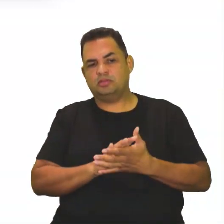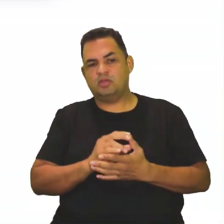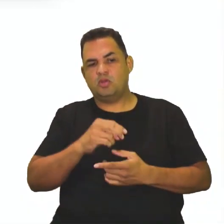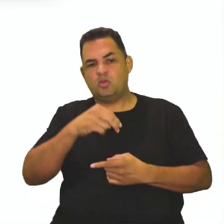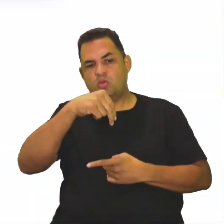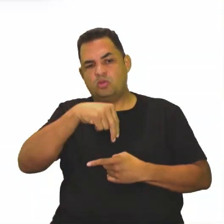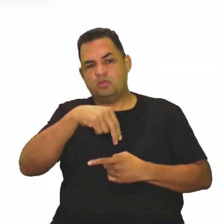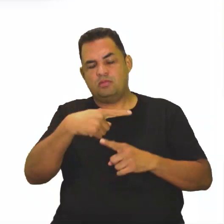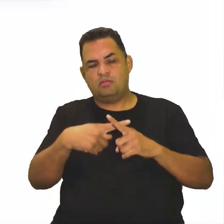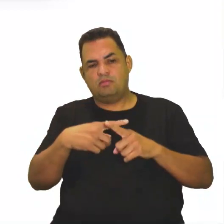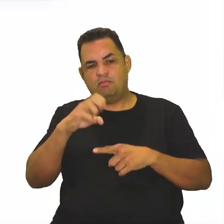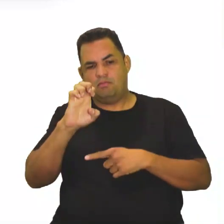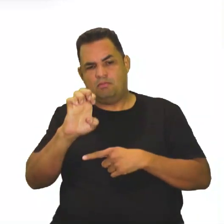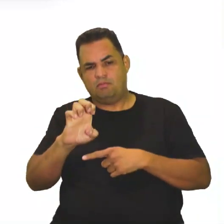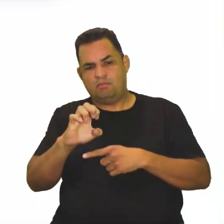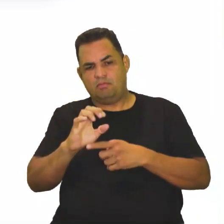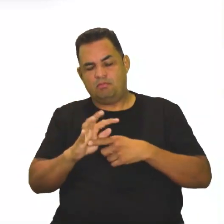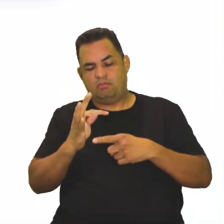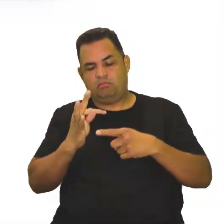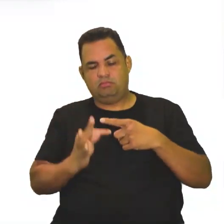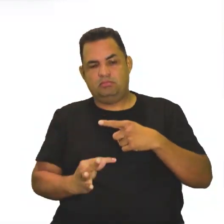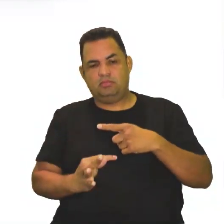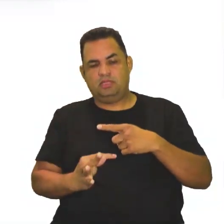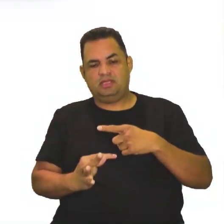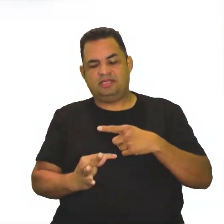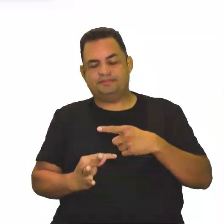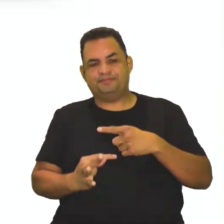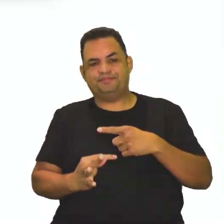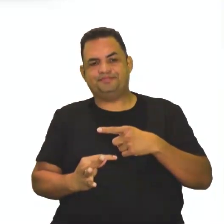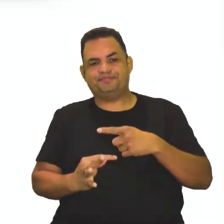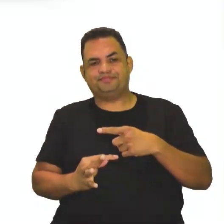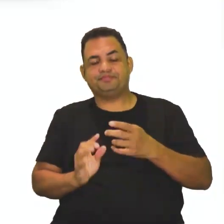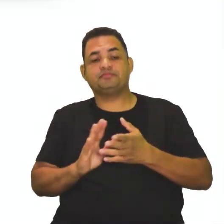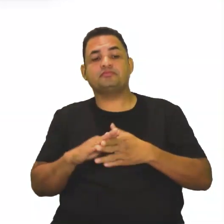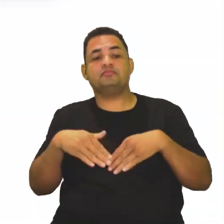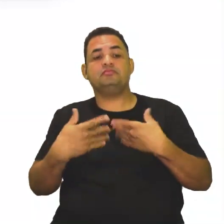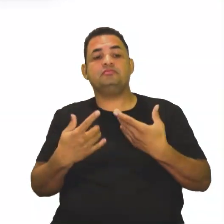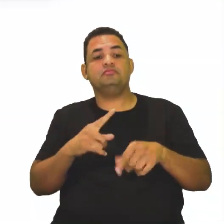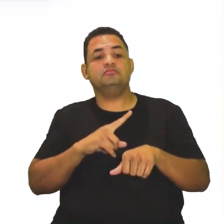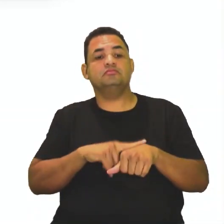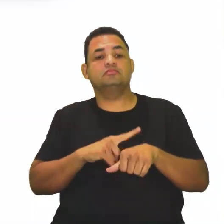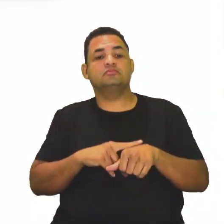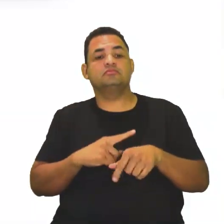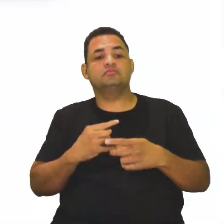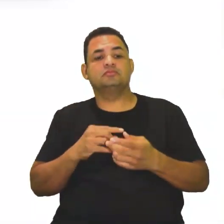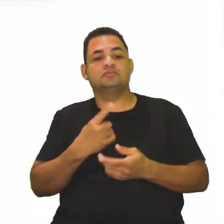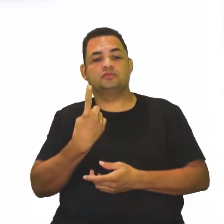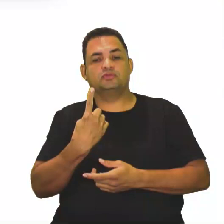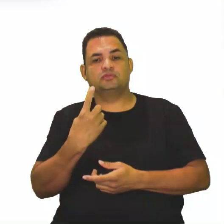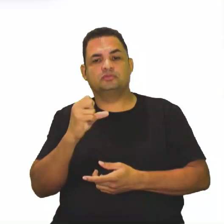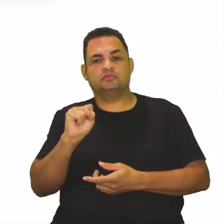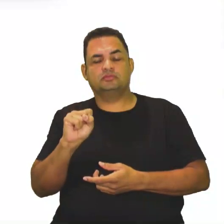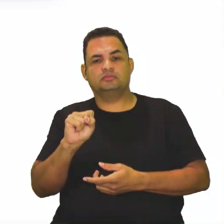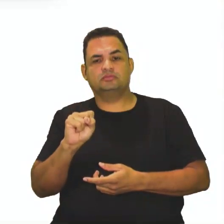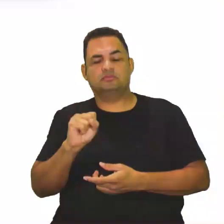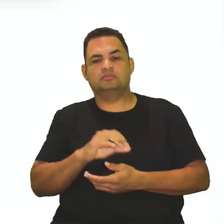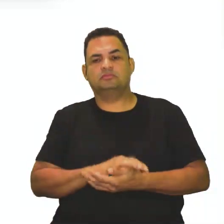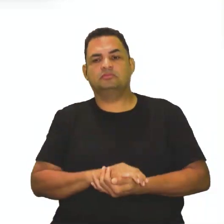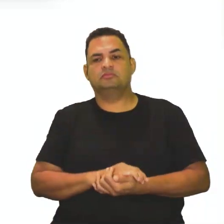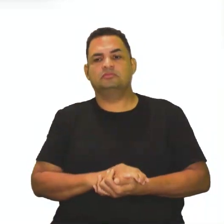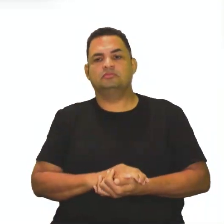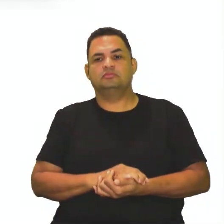carga elementar dividida pelo tempo. Professora, que tempo é esse? Tá aqui, pessoal, 1 segundo. Ok?